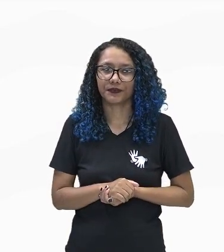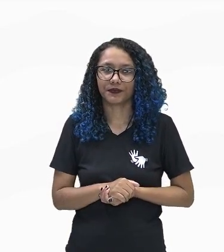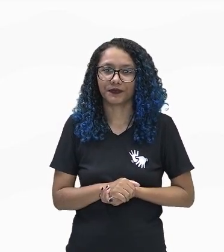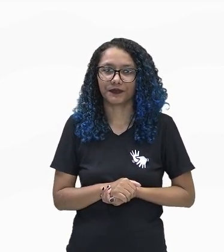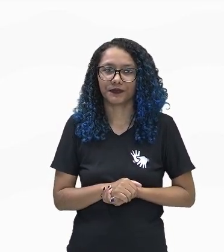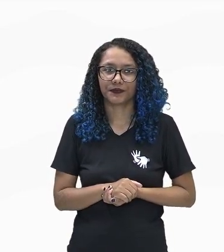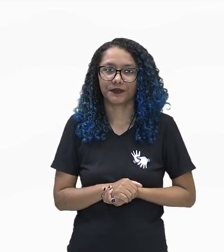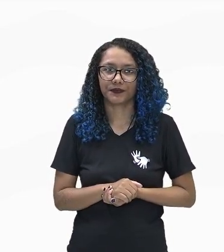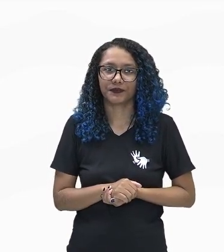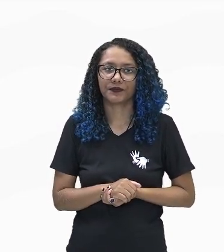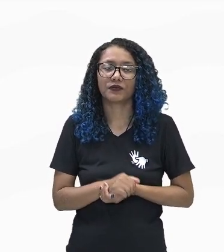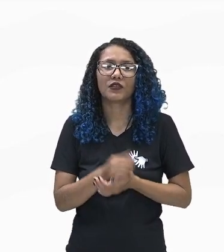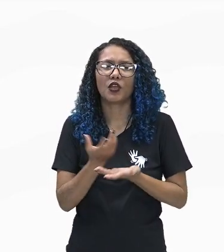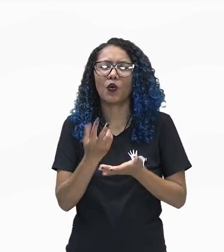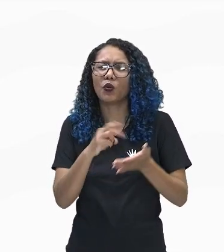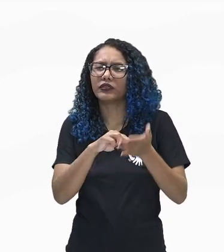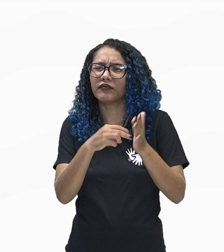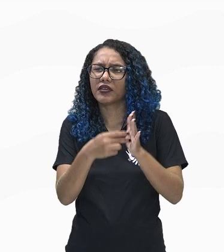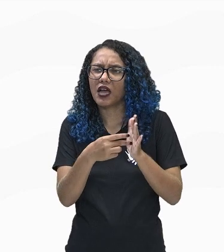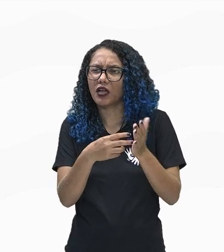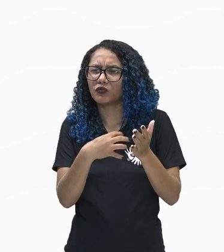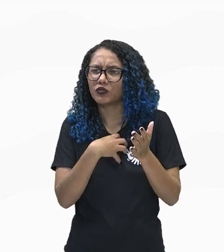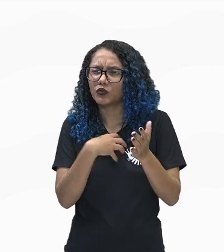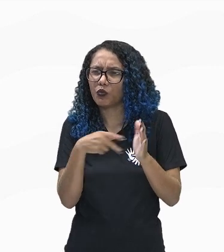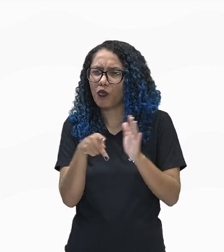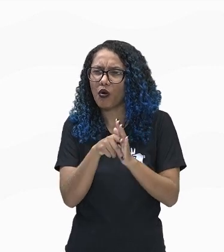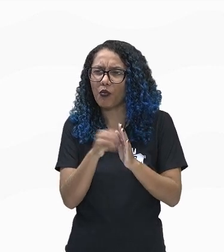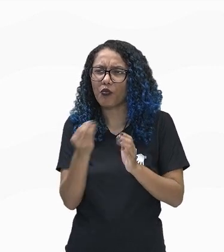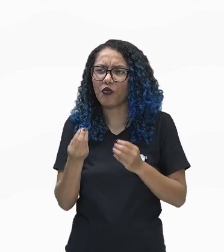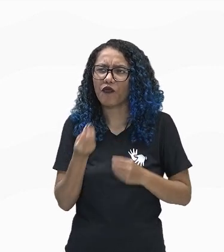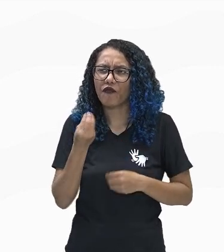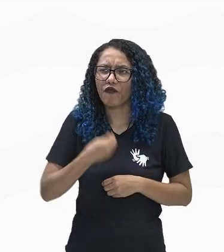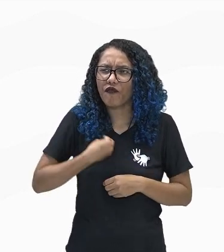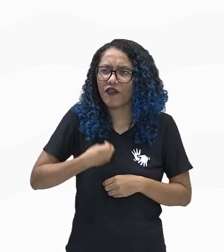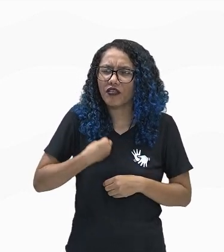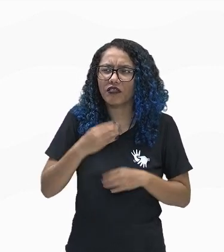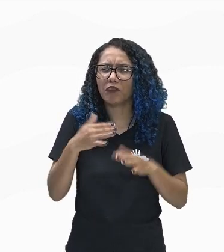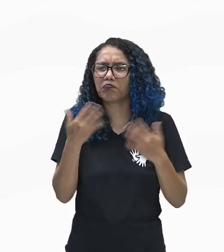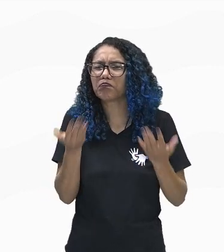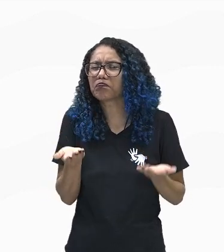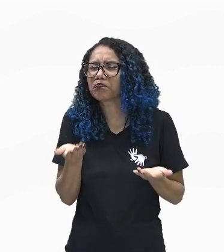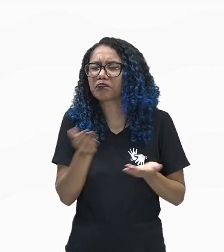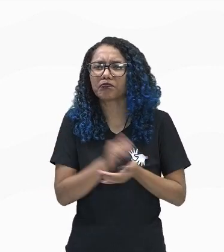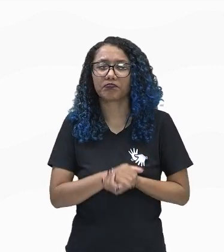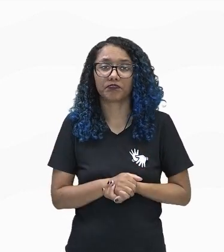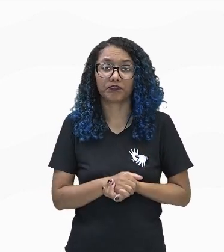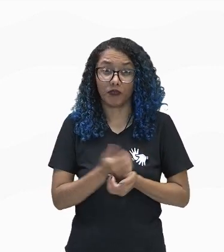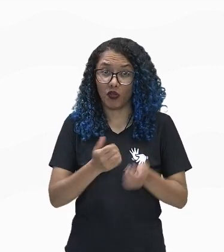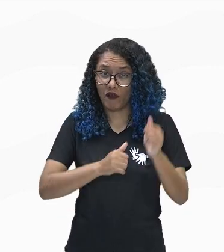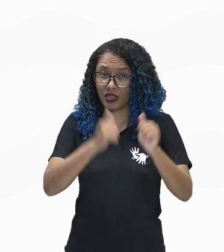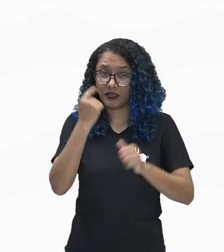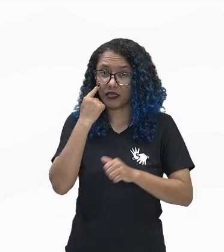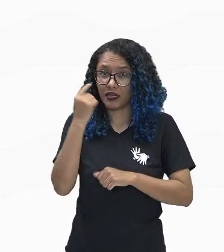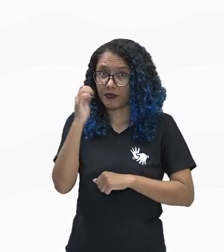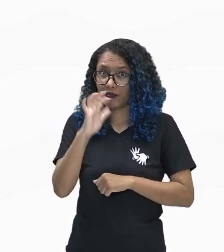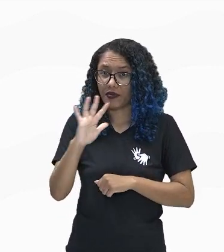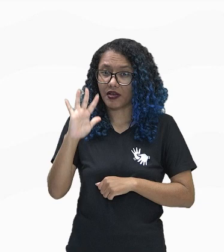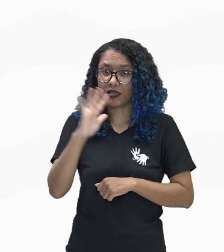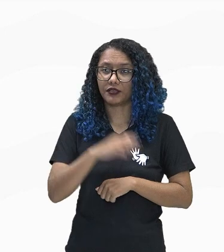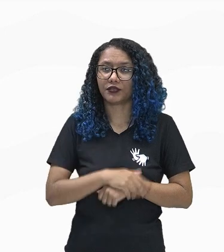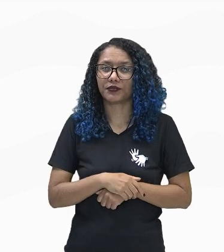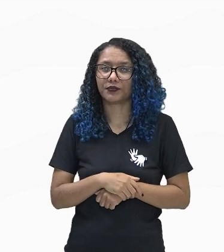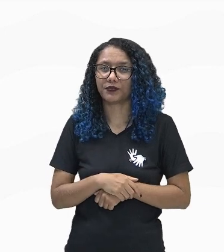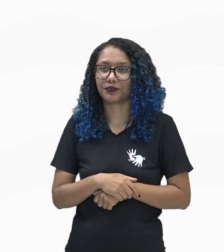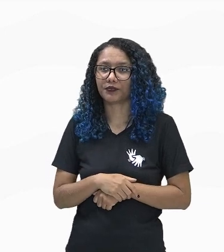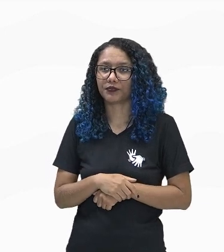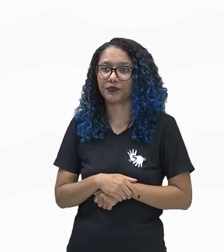Qual o sentido da vida, Então, a gente tem uma análise que vamos fazer aqui da figurinha, E a pergunta é